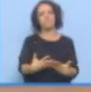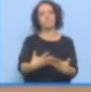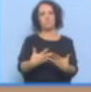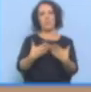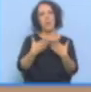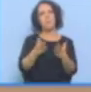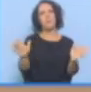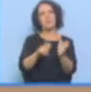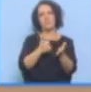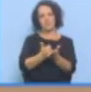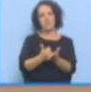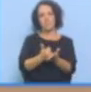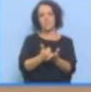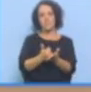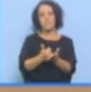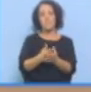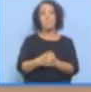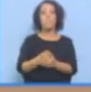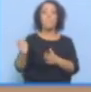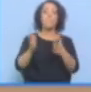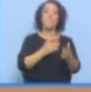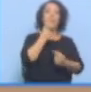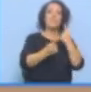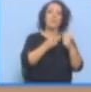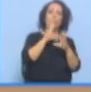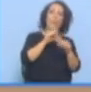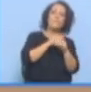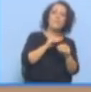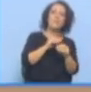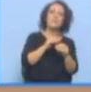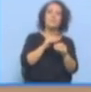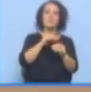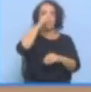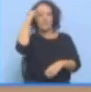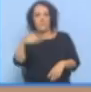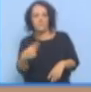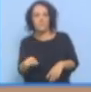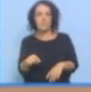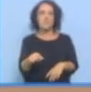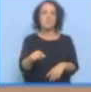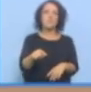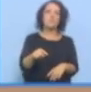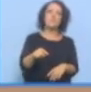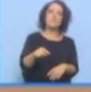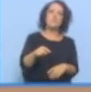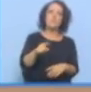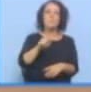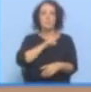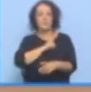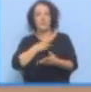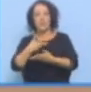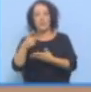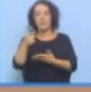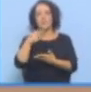E quando as conversas eram mais particulares, às vezes até mais difíceis, era esse sorriso, esse abraço que estava ali a dizer: